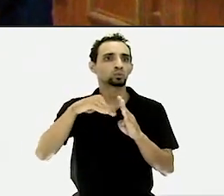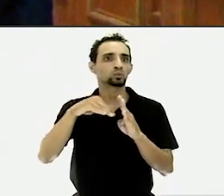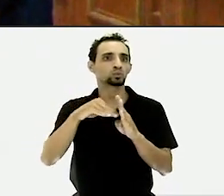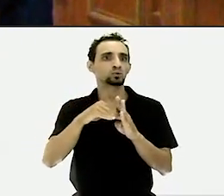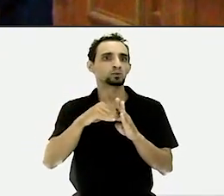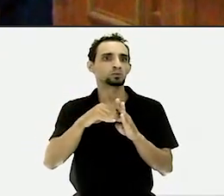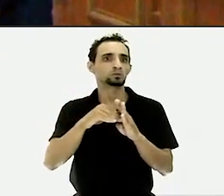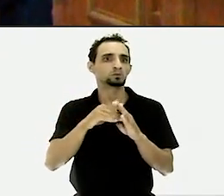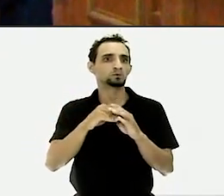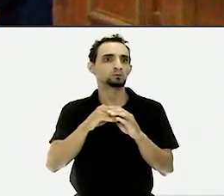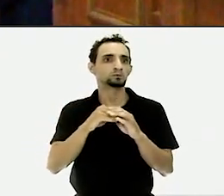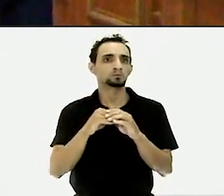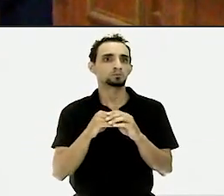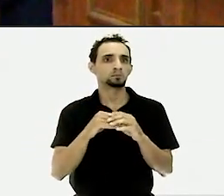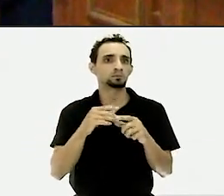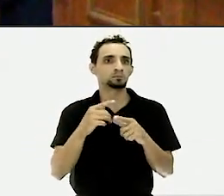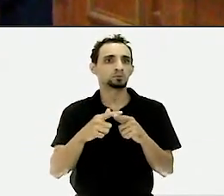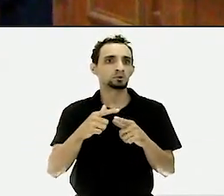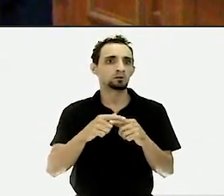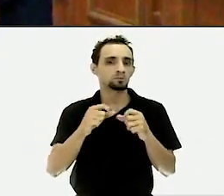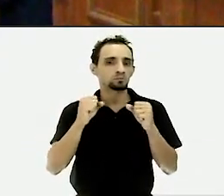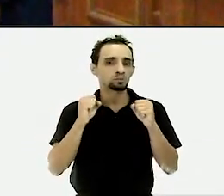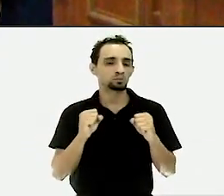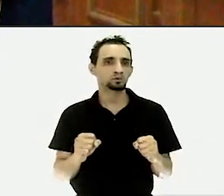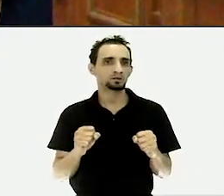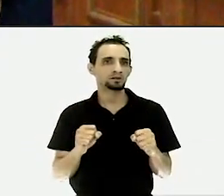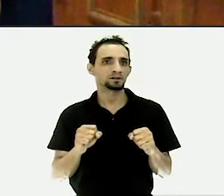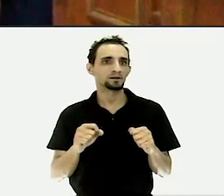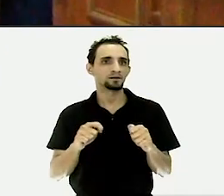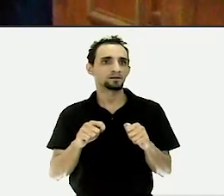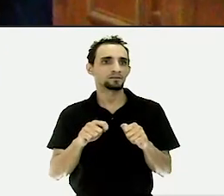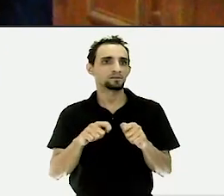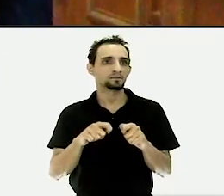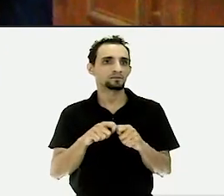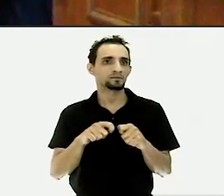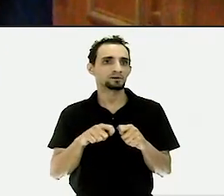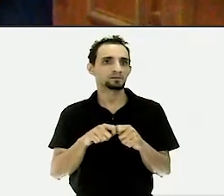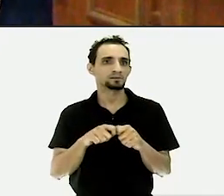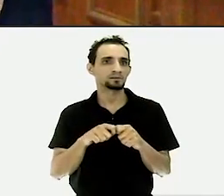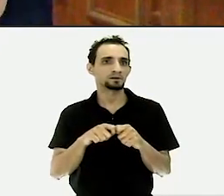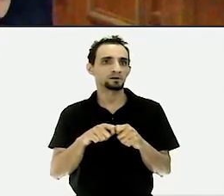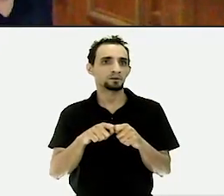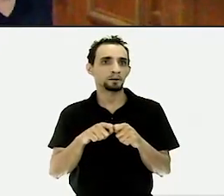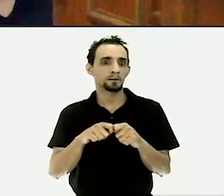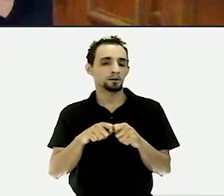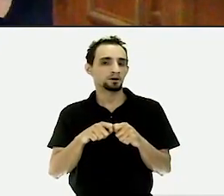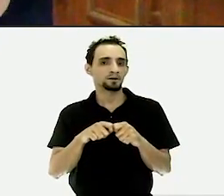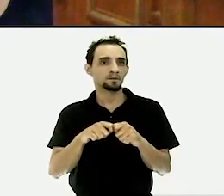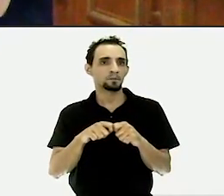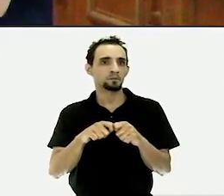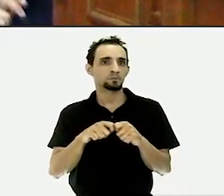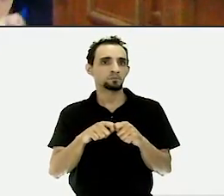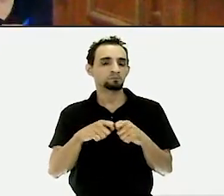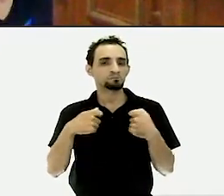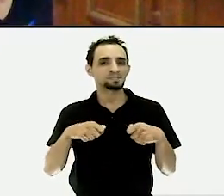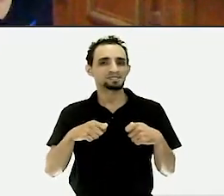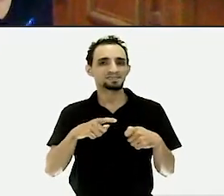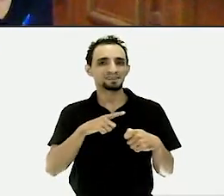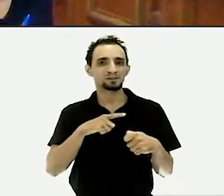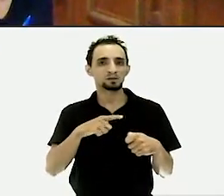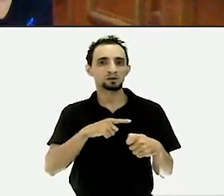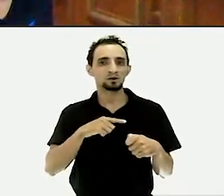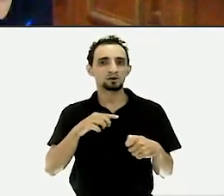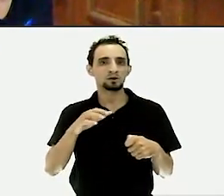comerciantes ali da região... Vocês vão ganhar força, porque vocês vão formar um grupo. E a partir disso aí, vocês pleitear uma